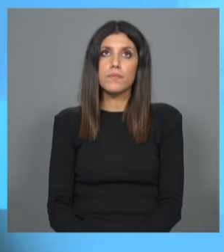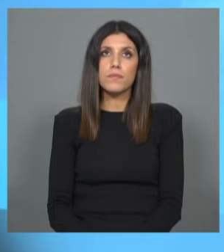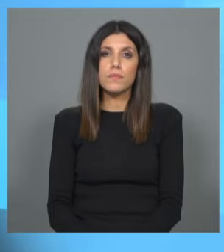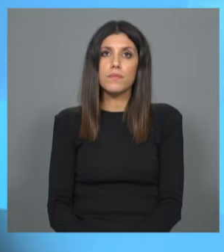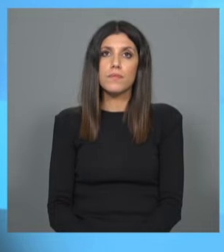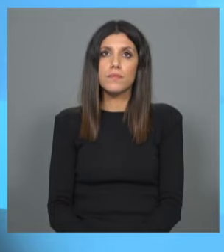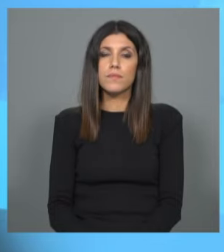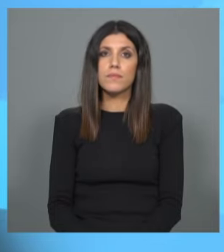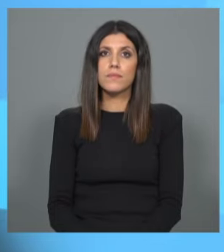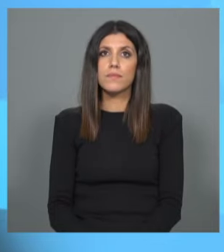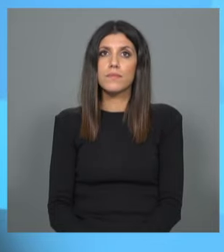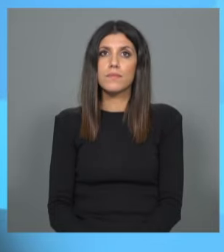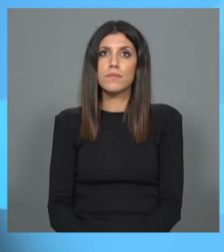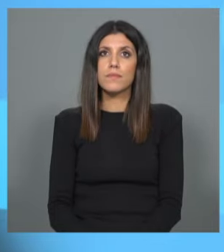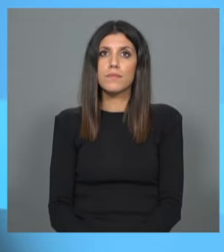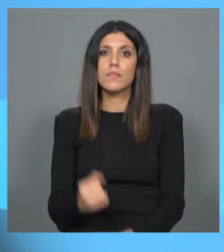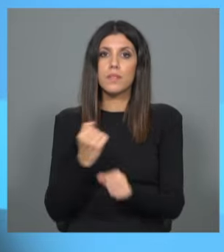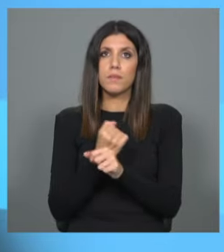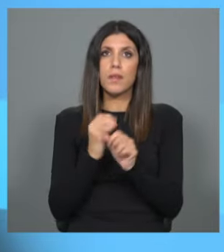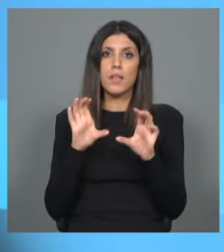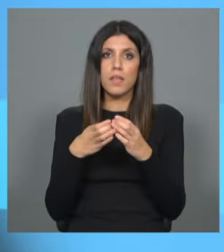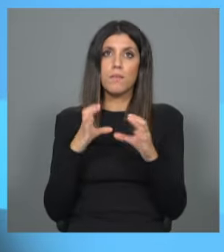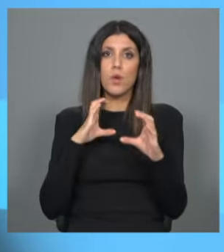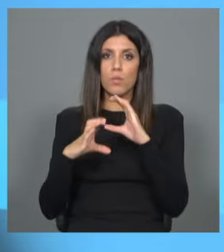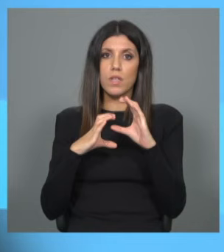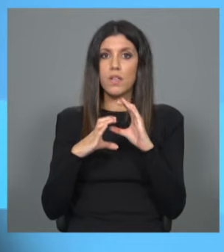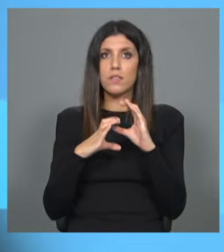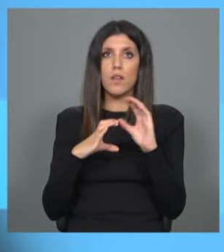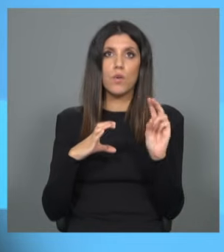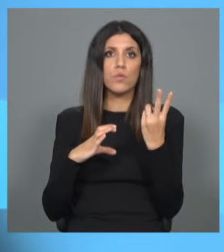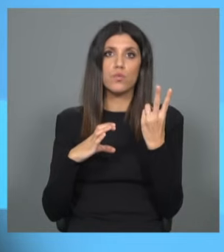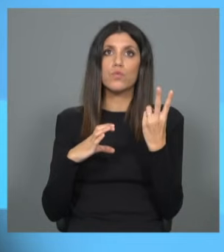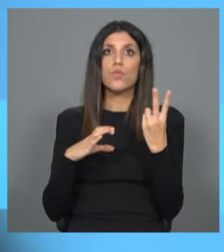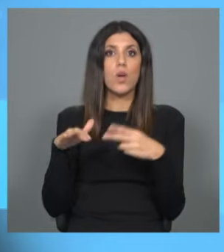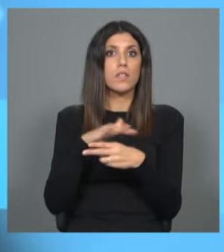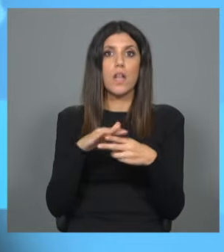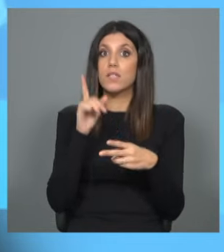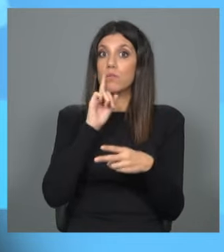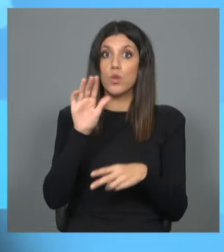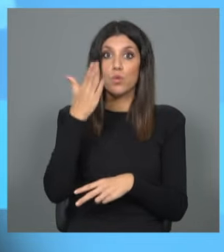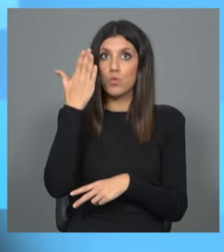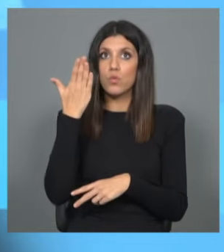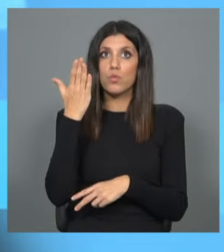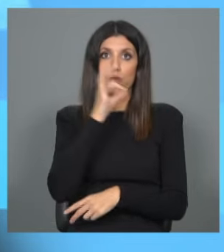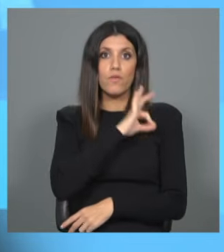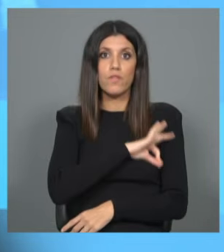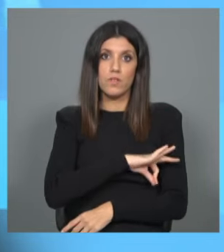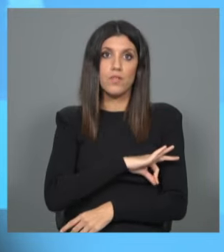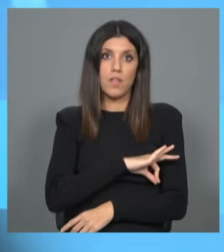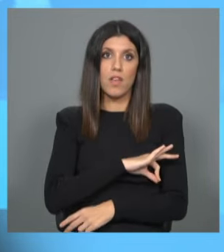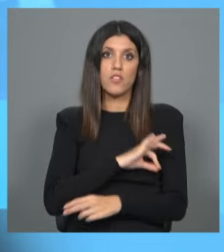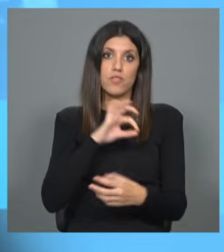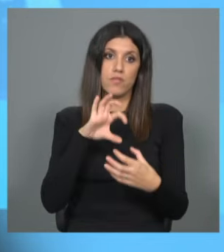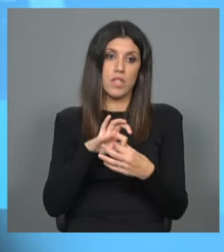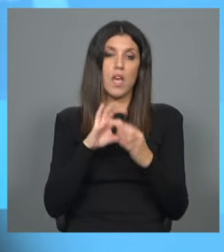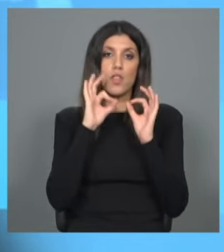deveriam ser tratados. Trabalho em equipa e comunicação são duas dimensões essenciais para os cuidados paliativos. A